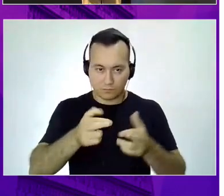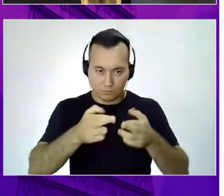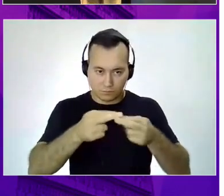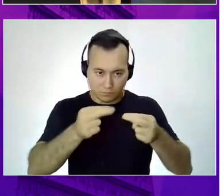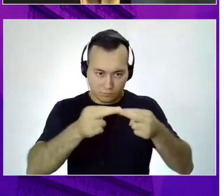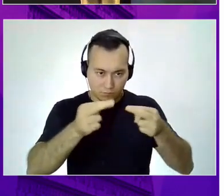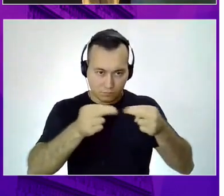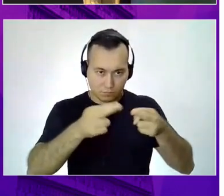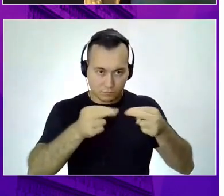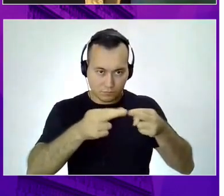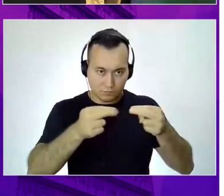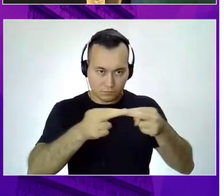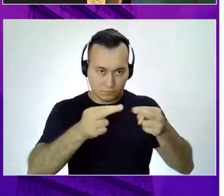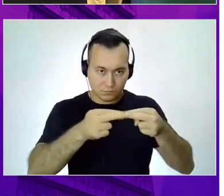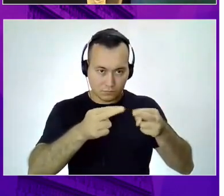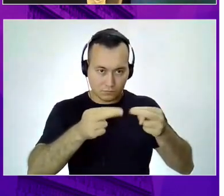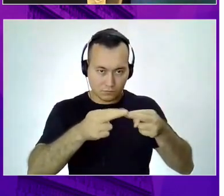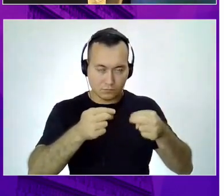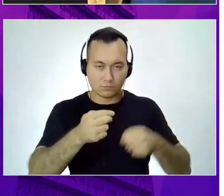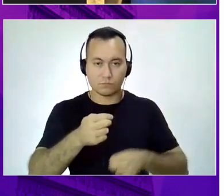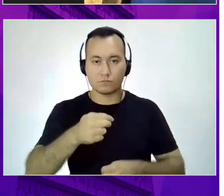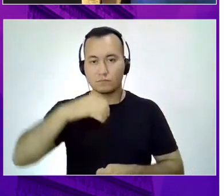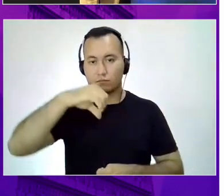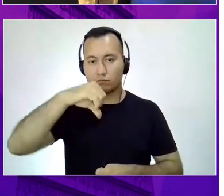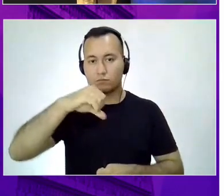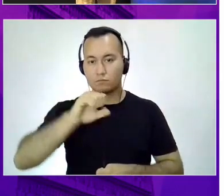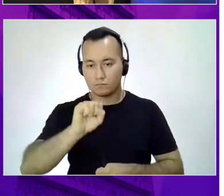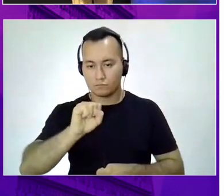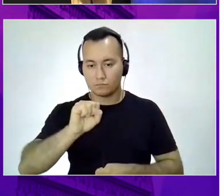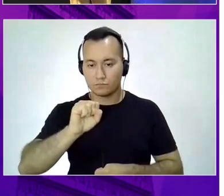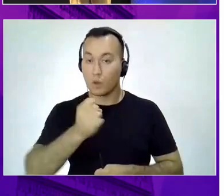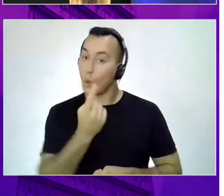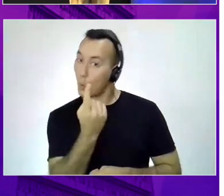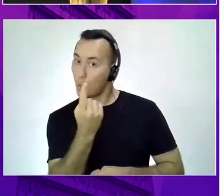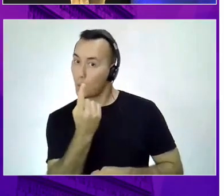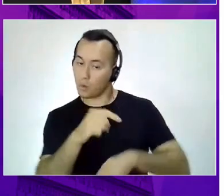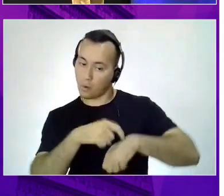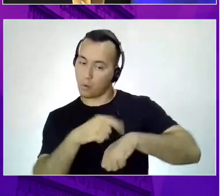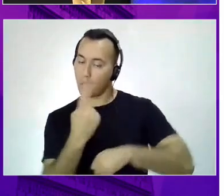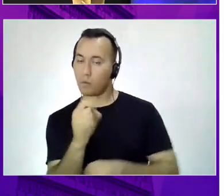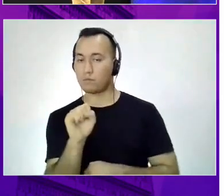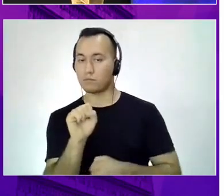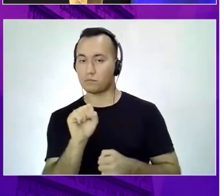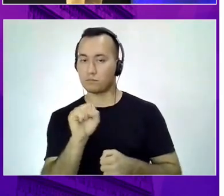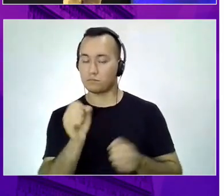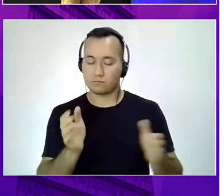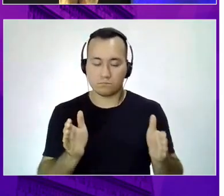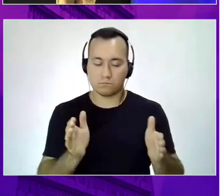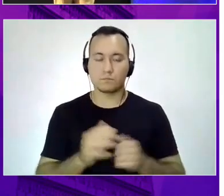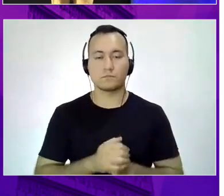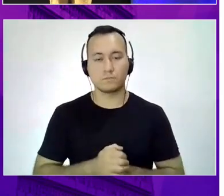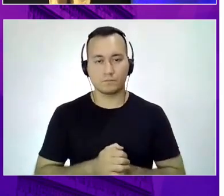clientes. Isso teve um ganho de 71 em relação à solução passada.